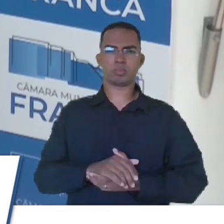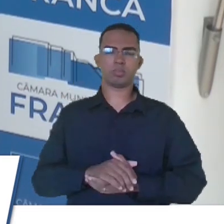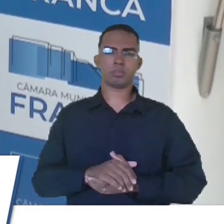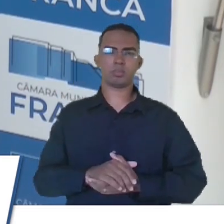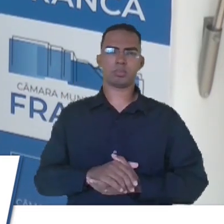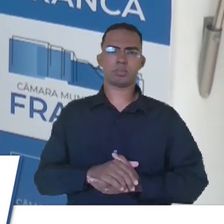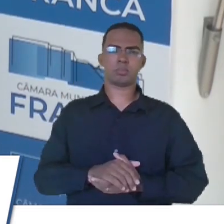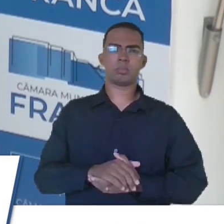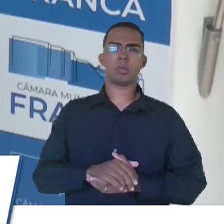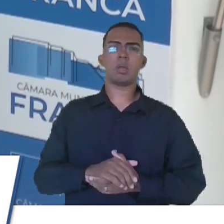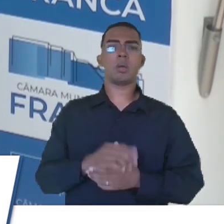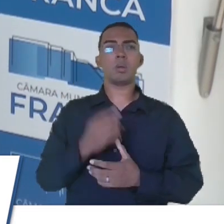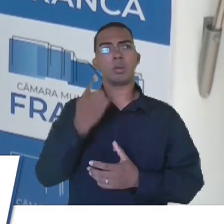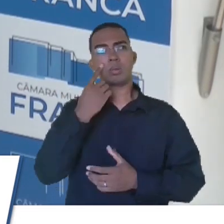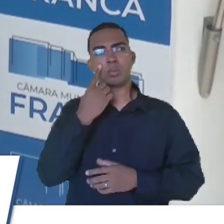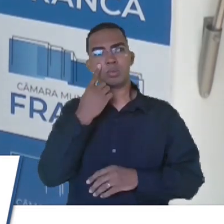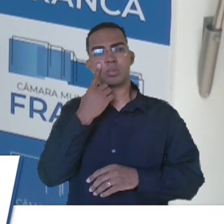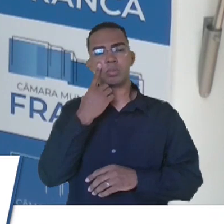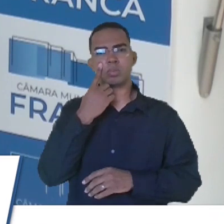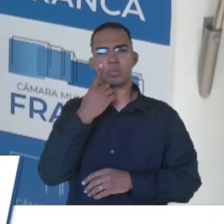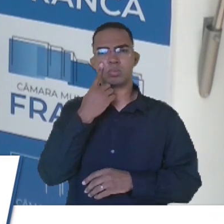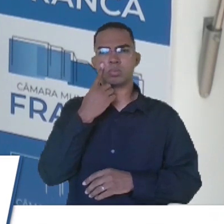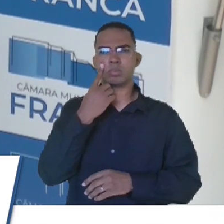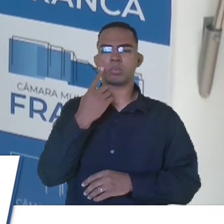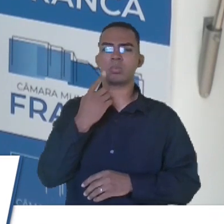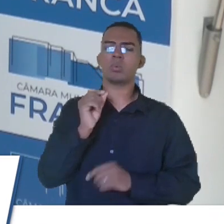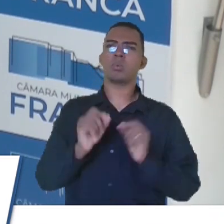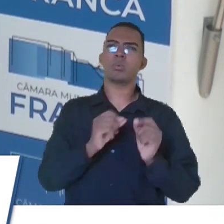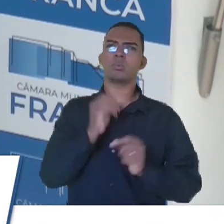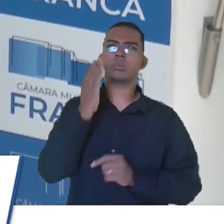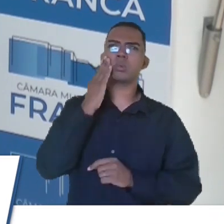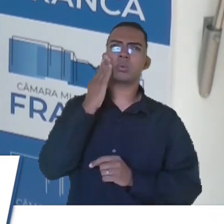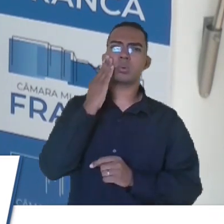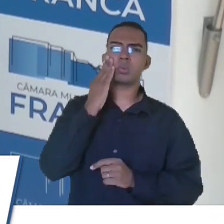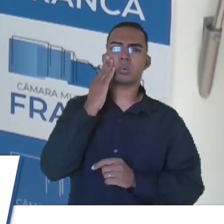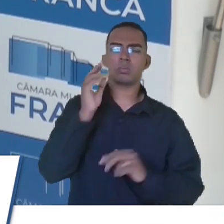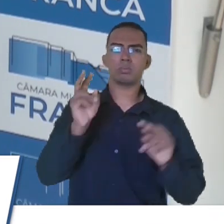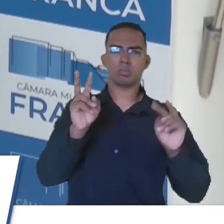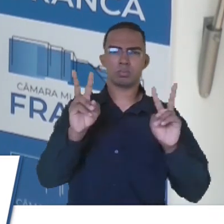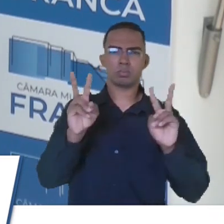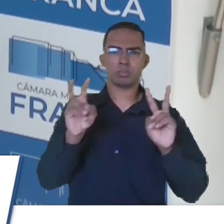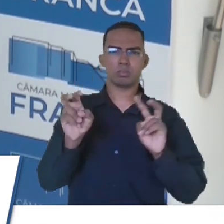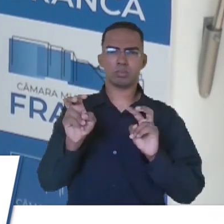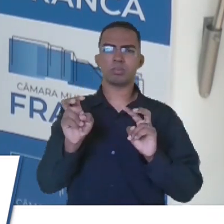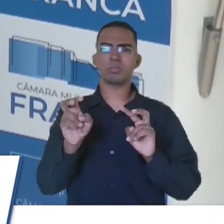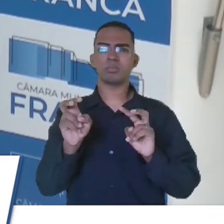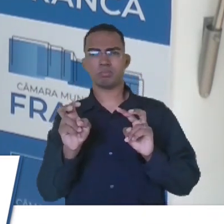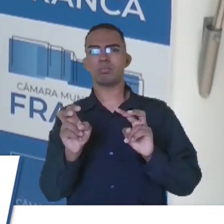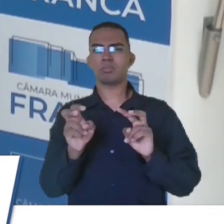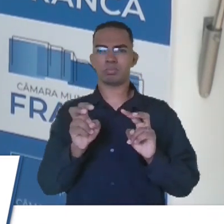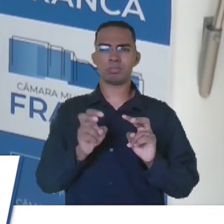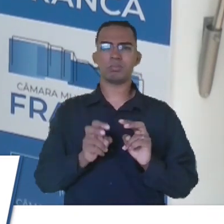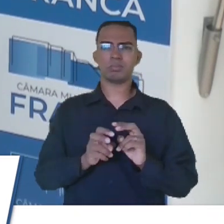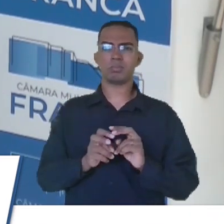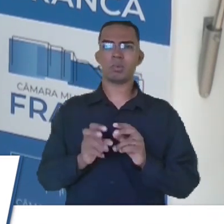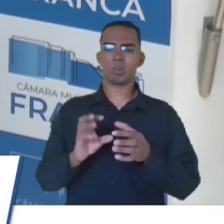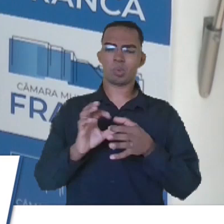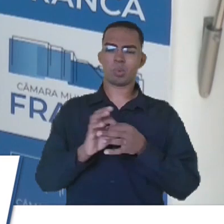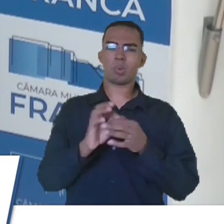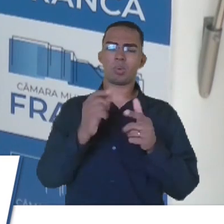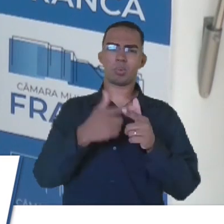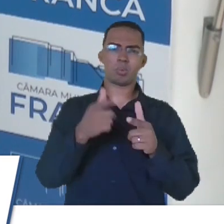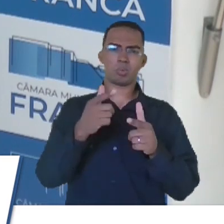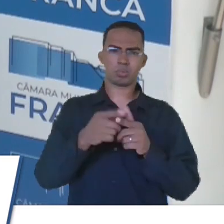Pode-se levar que a questão é só uma questão ligada ao problema da